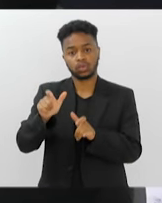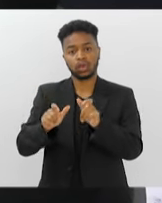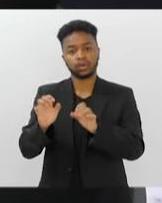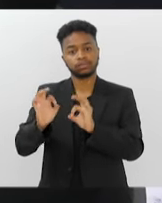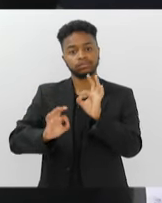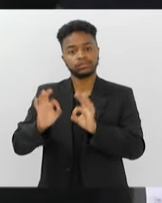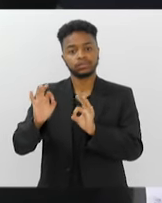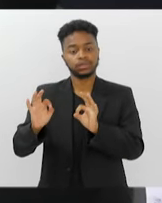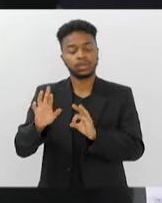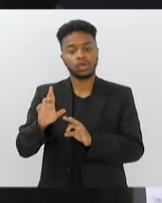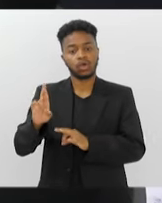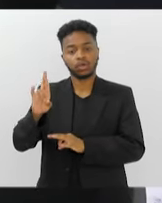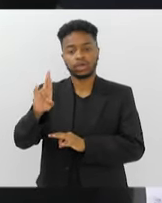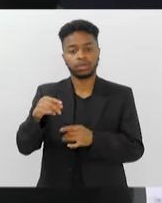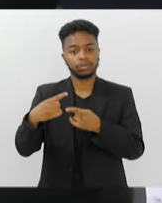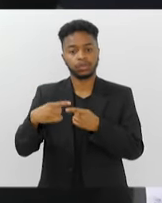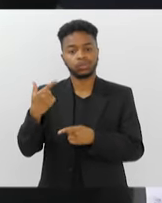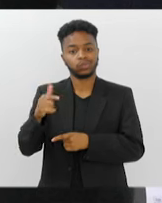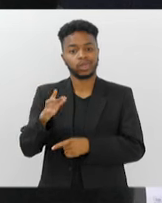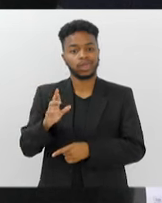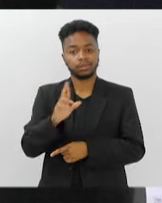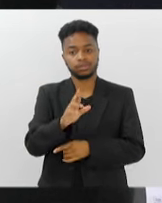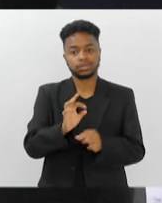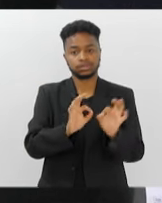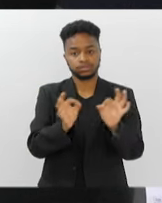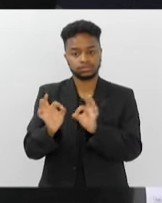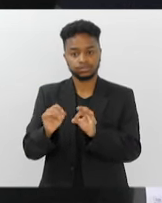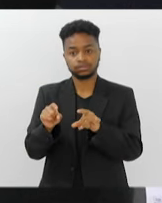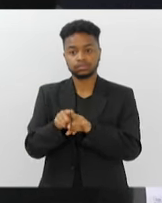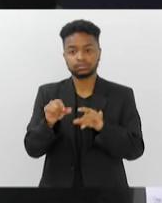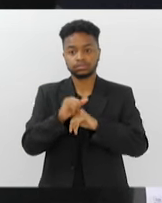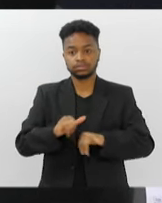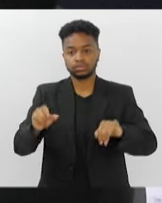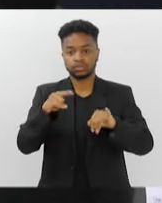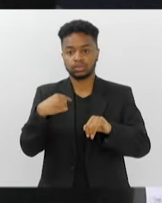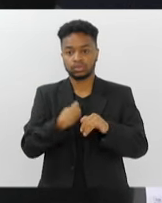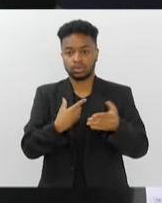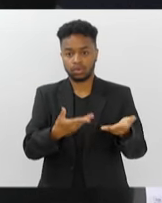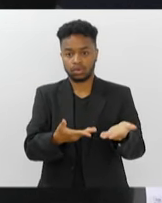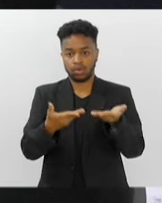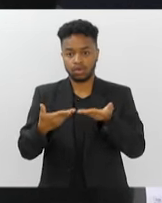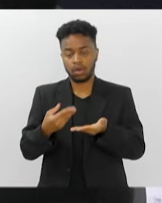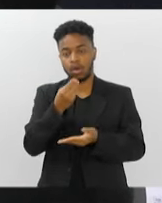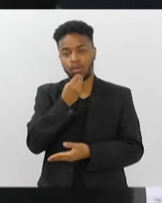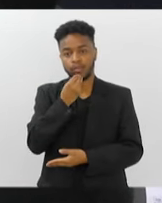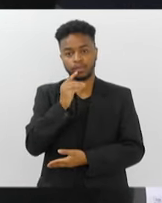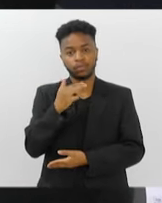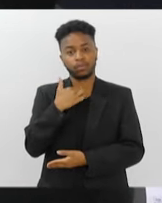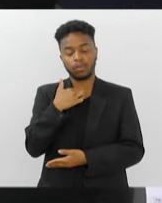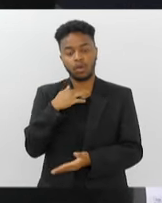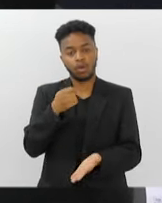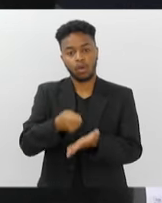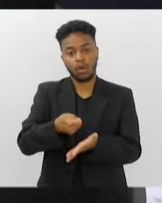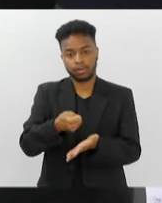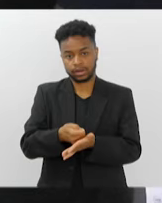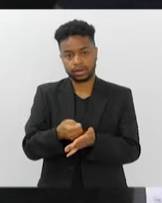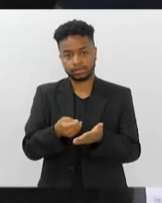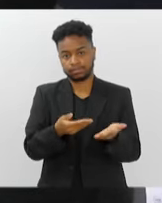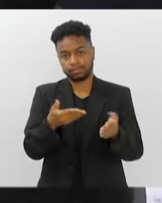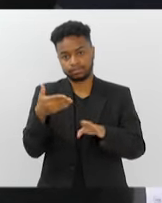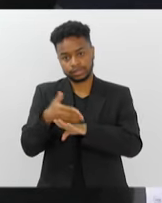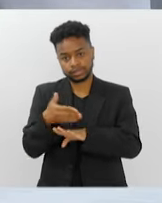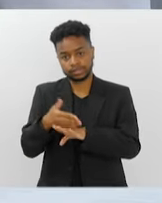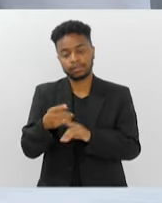hen não não mandar nenhum representante deixar registrado que nós convidamos Claro que não podemos convocá-los né